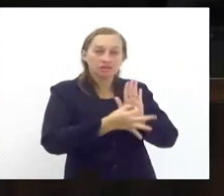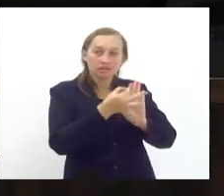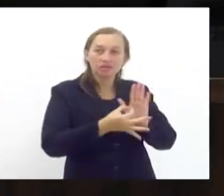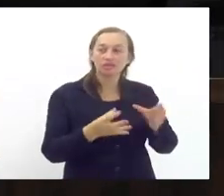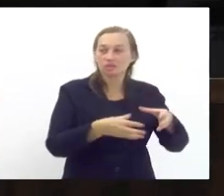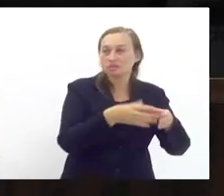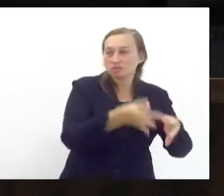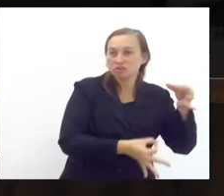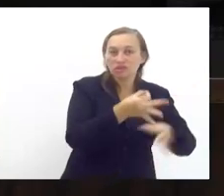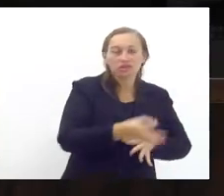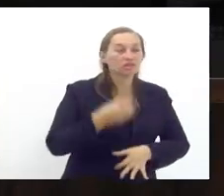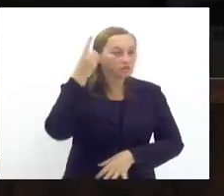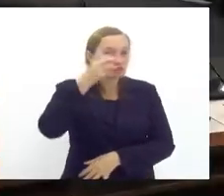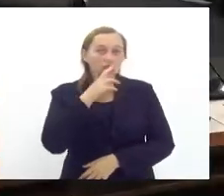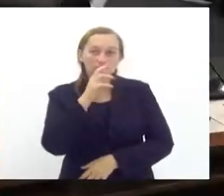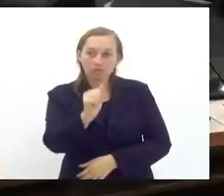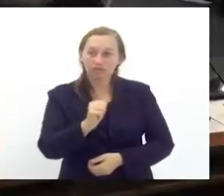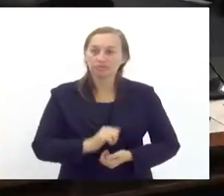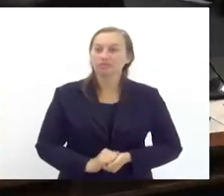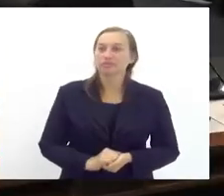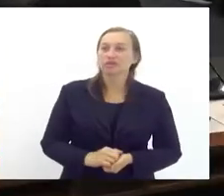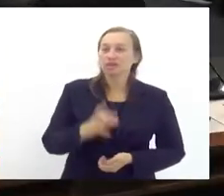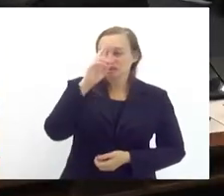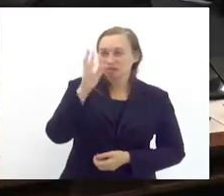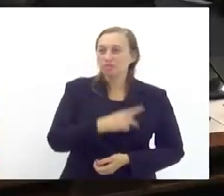constituição e justiça Deputado Rodrigo Amorim